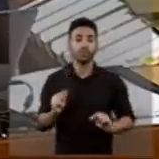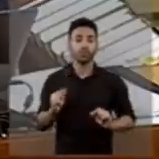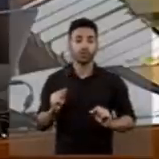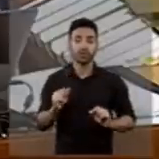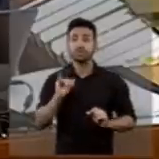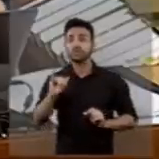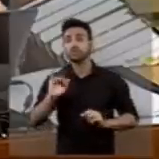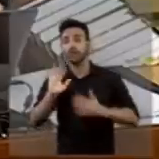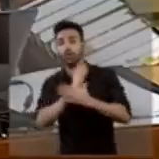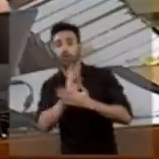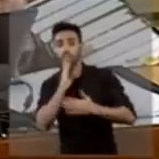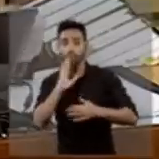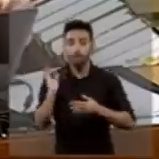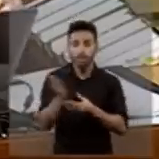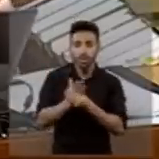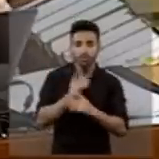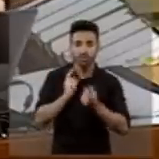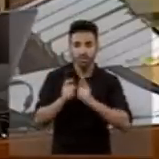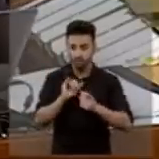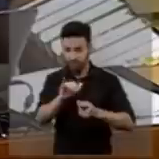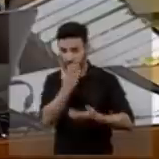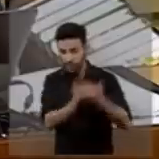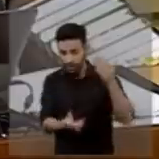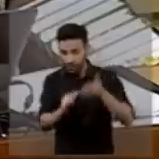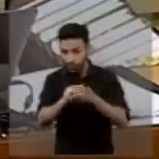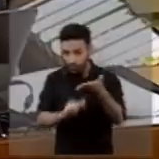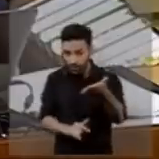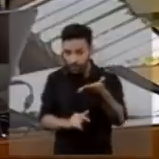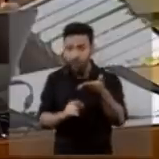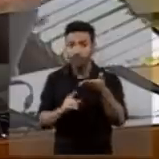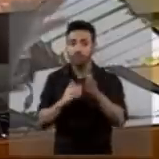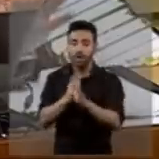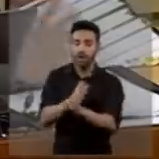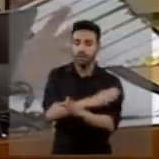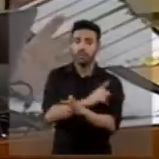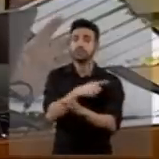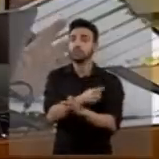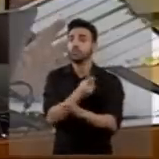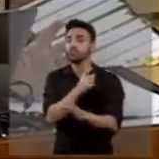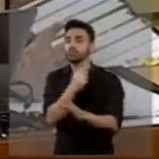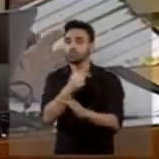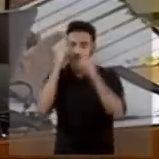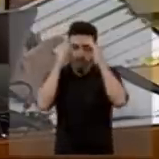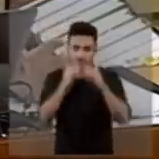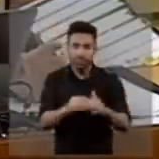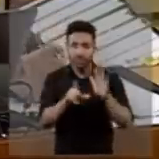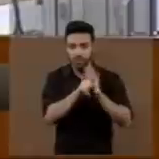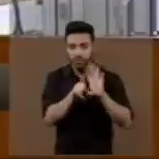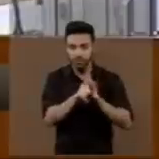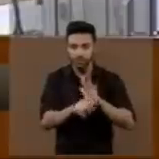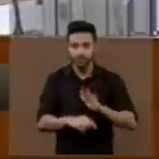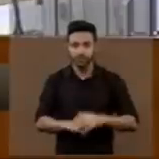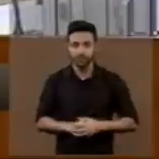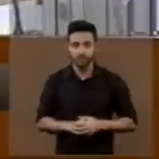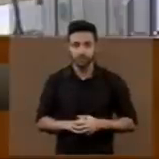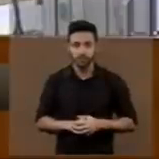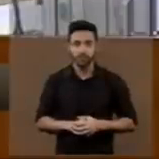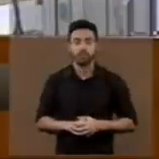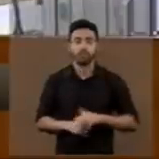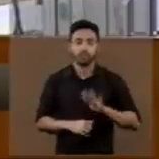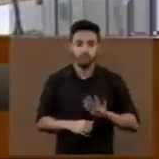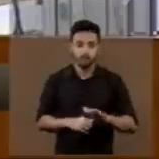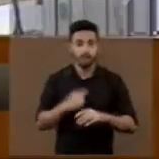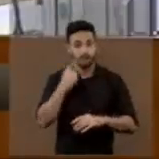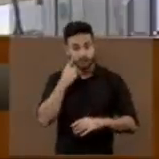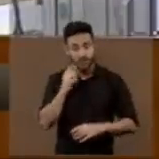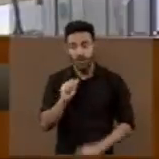processo administrativo que tenha cassado o registro não ter observado o processo legal. E quando não teve, como no caso da